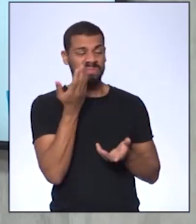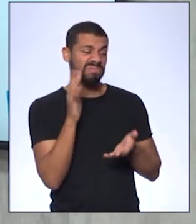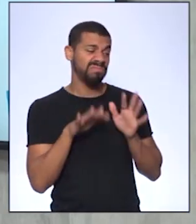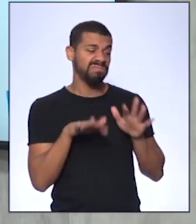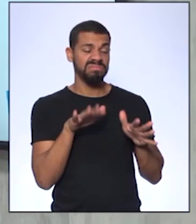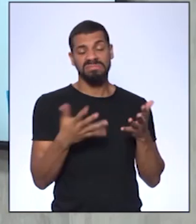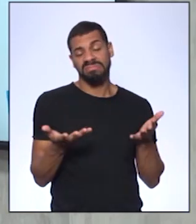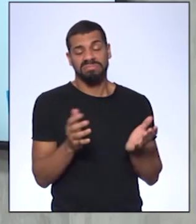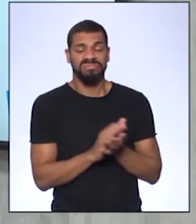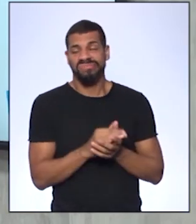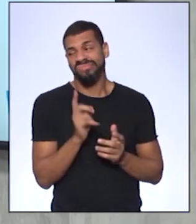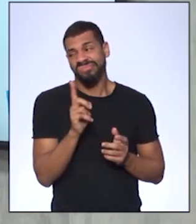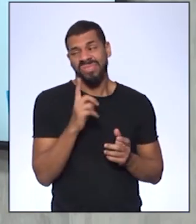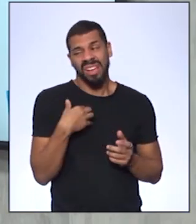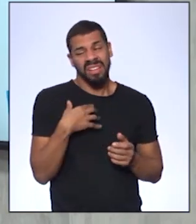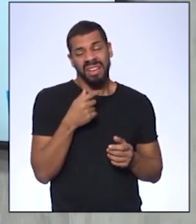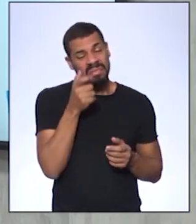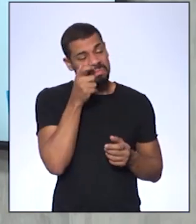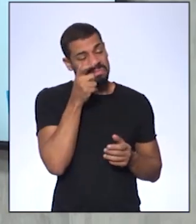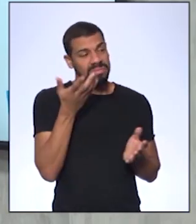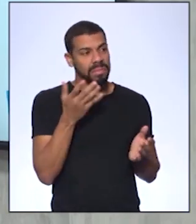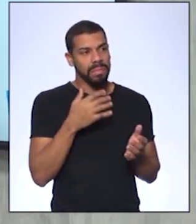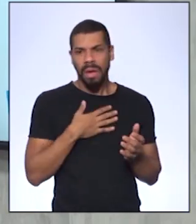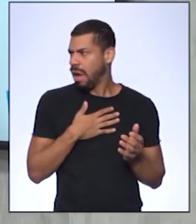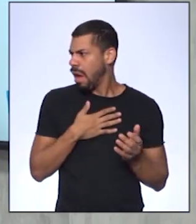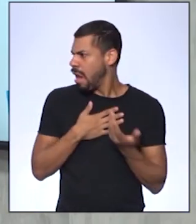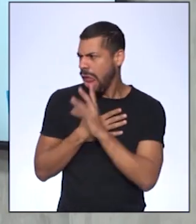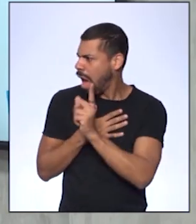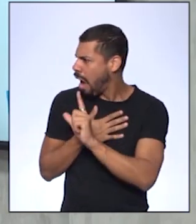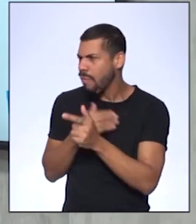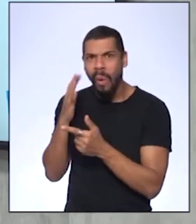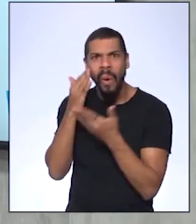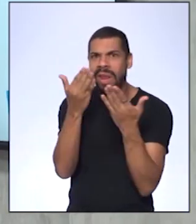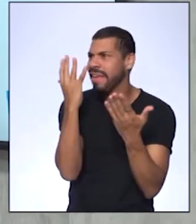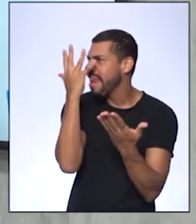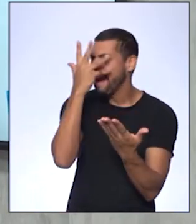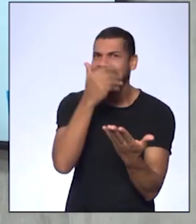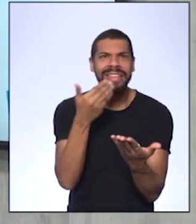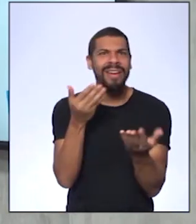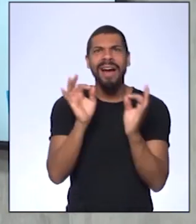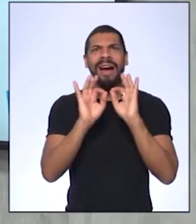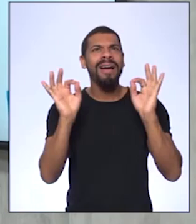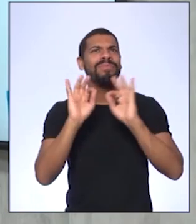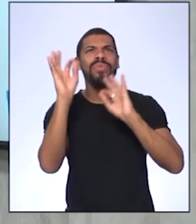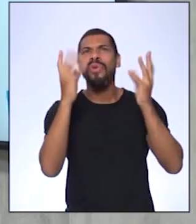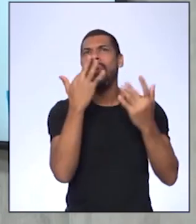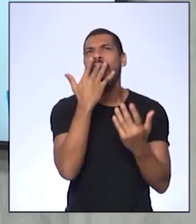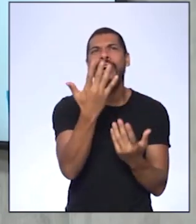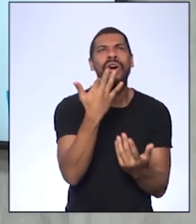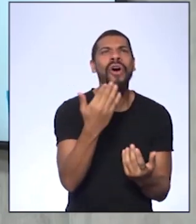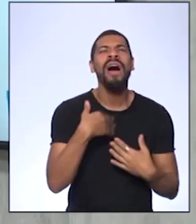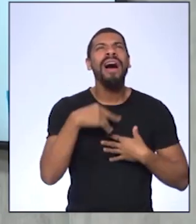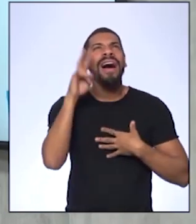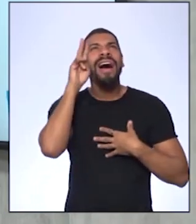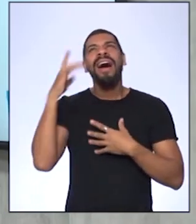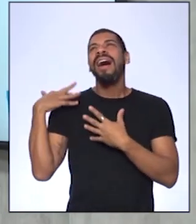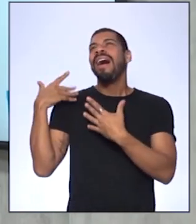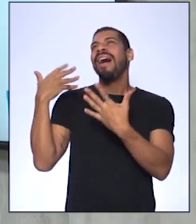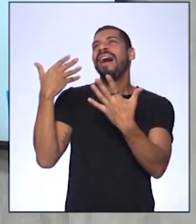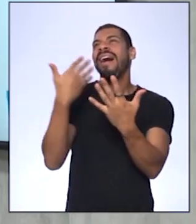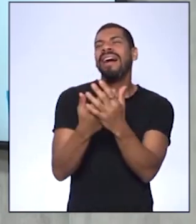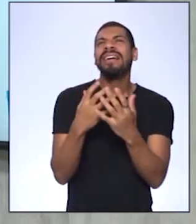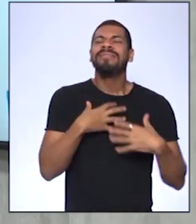alinhadas não são interessantes. E eu já digo, não, imagina, vejo aqui, olha, um tom que me leva à condição